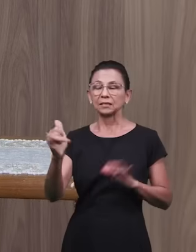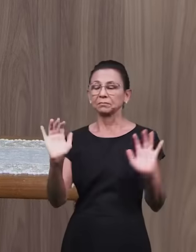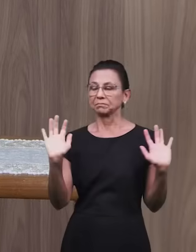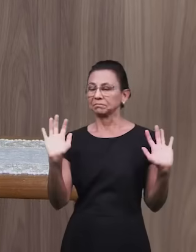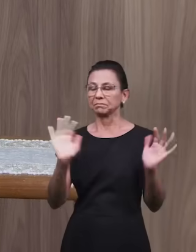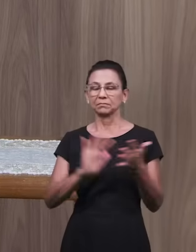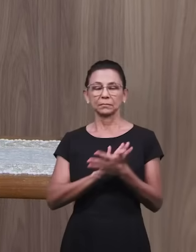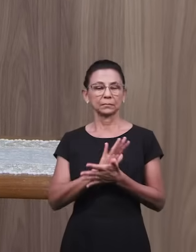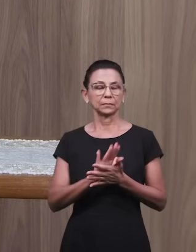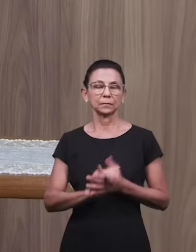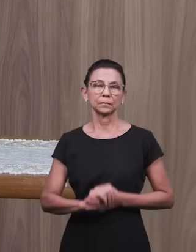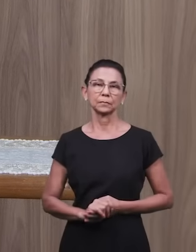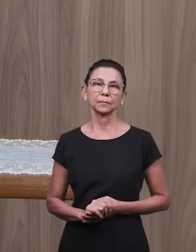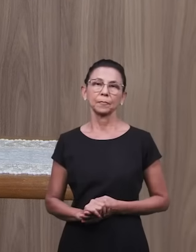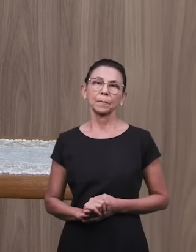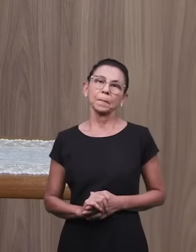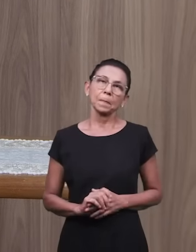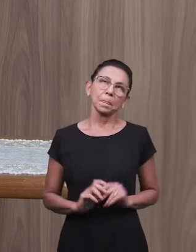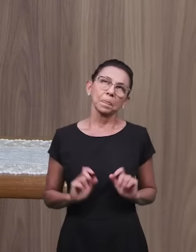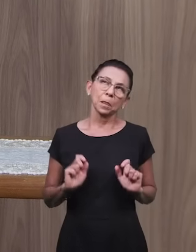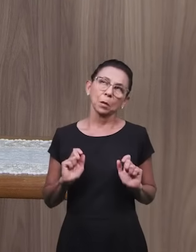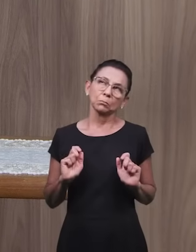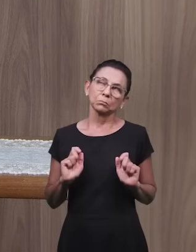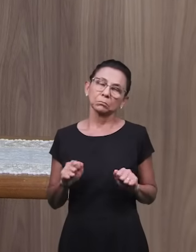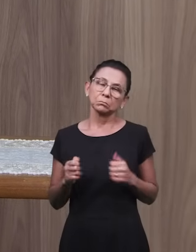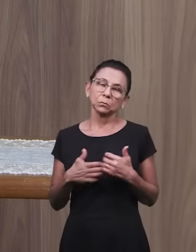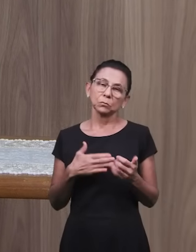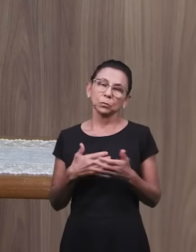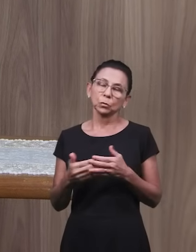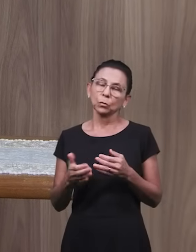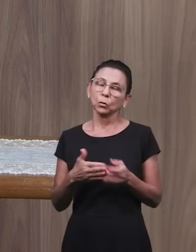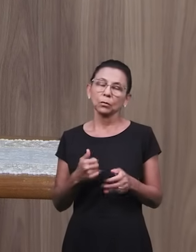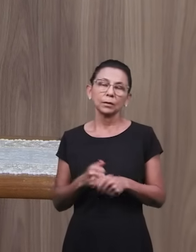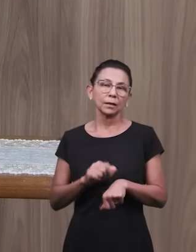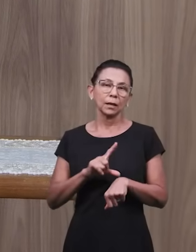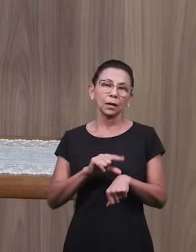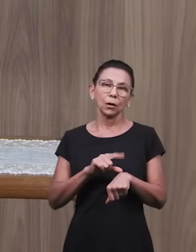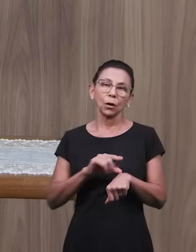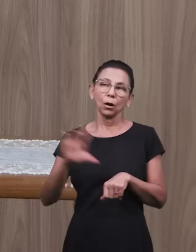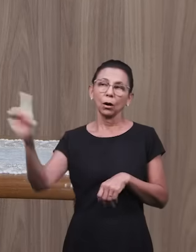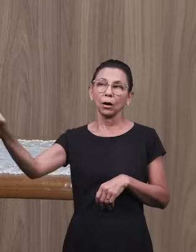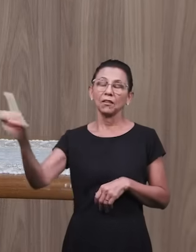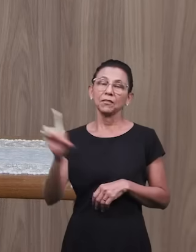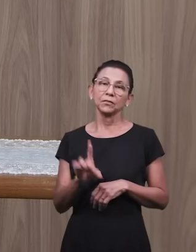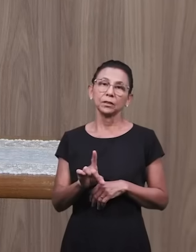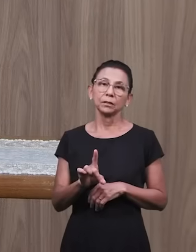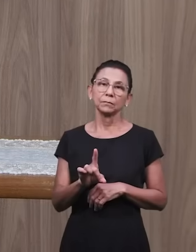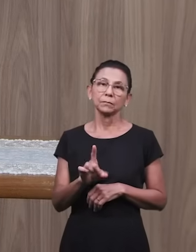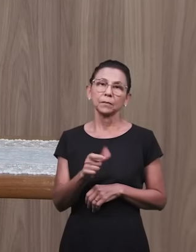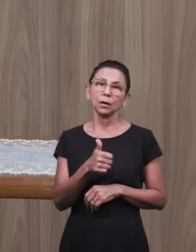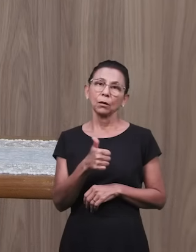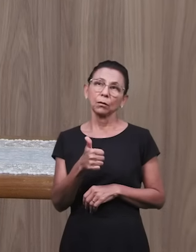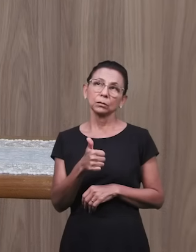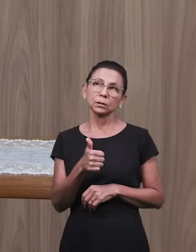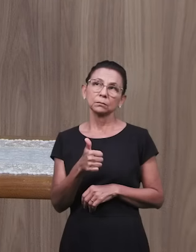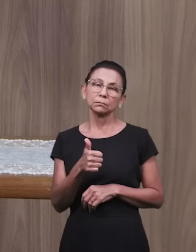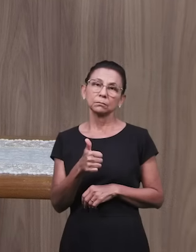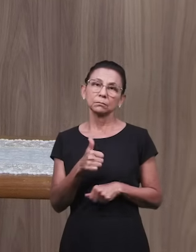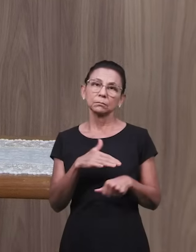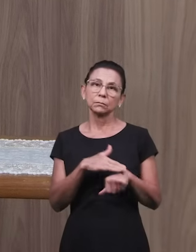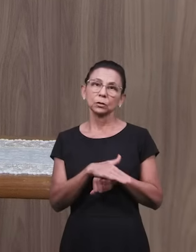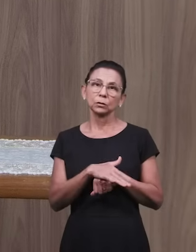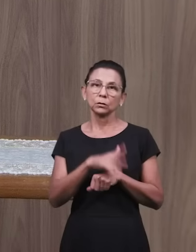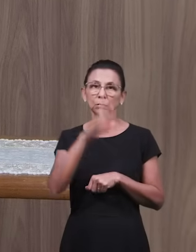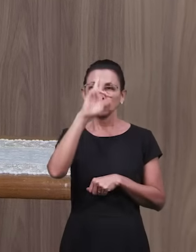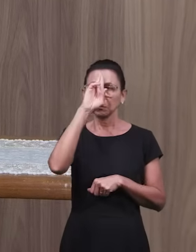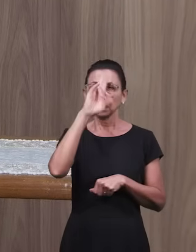Então ele podia chegar 9 horas da noite, 10 da noite, 11 da noite, meia-noite, 1 hora